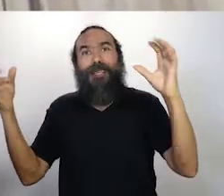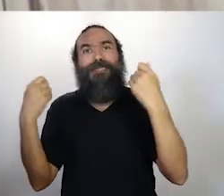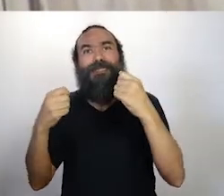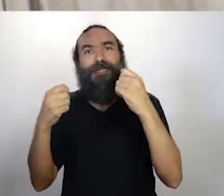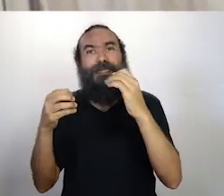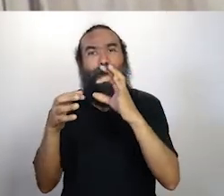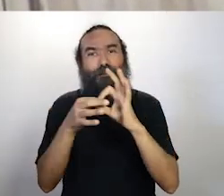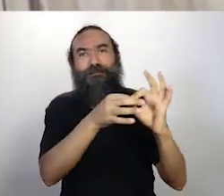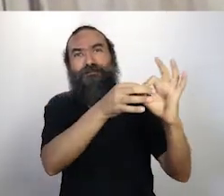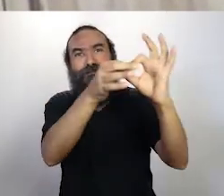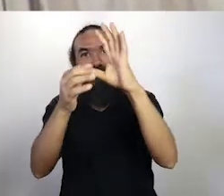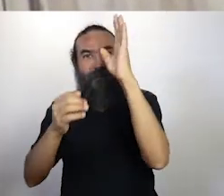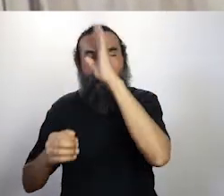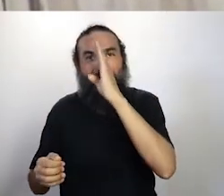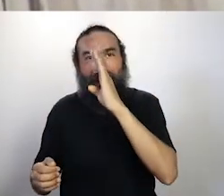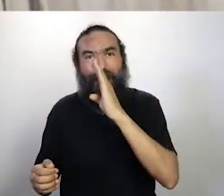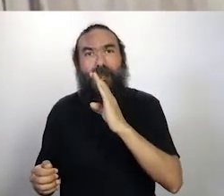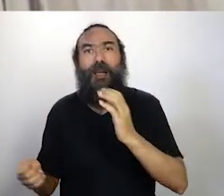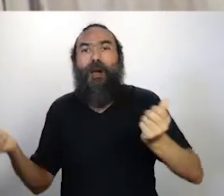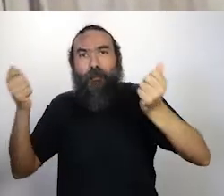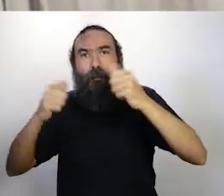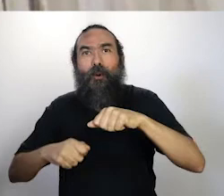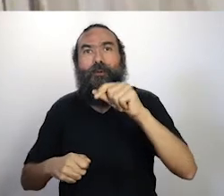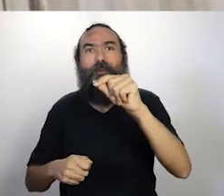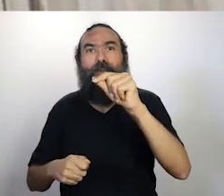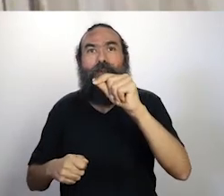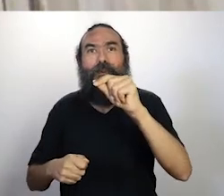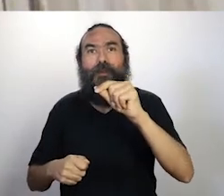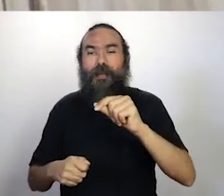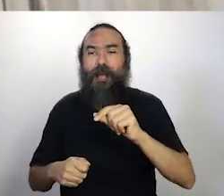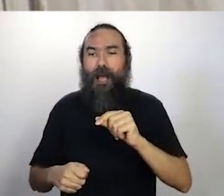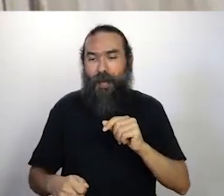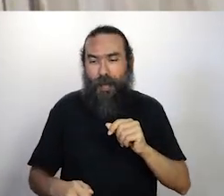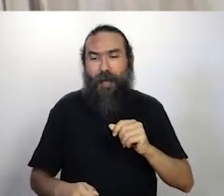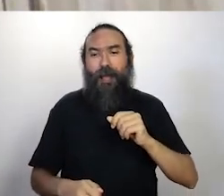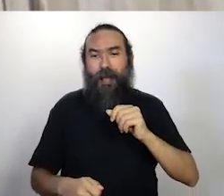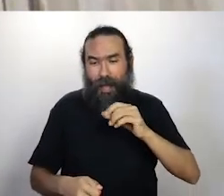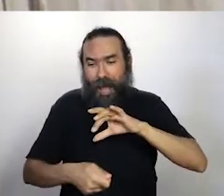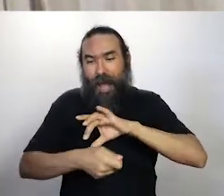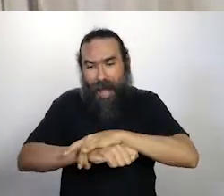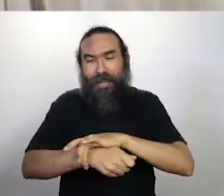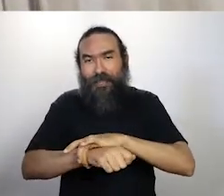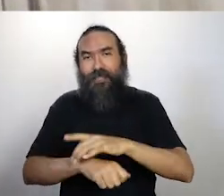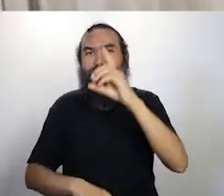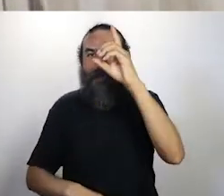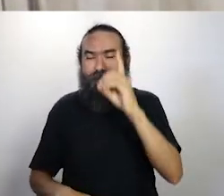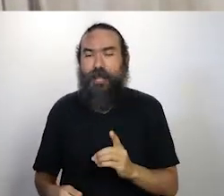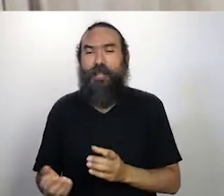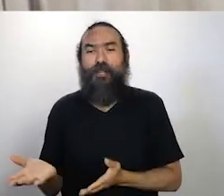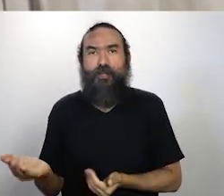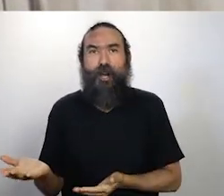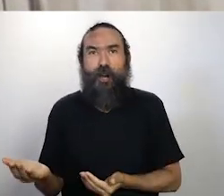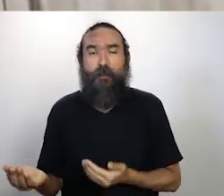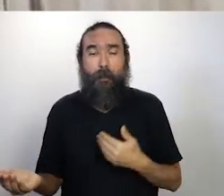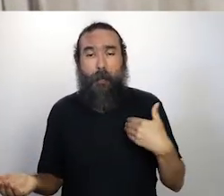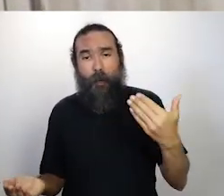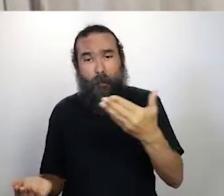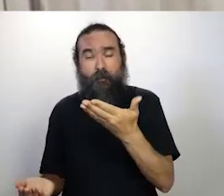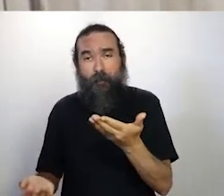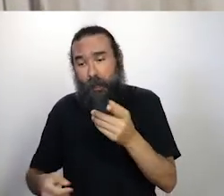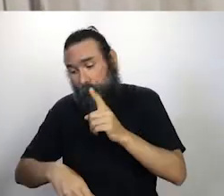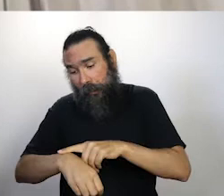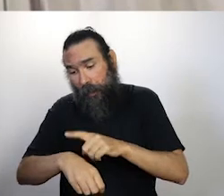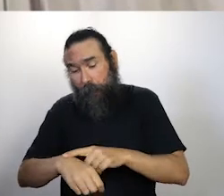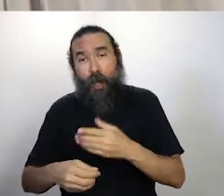para que a gente possa garantir e efetivar os direitos, né? Então, acho que a gente vai ter tempo para poder conversar aqui. Tentei não